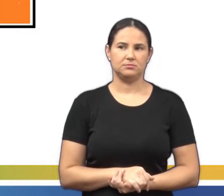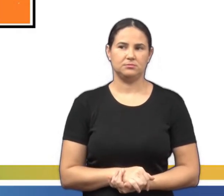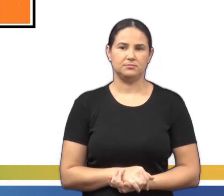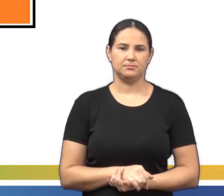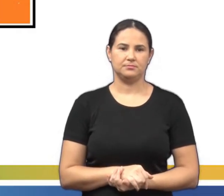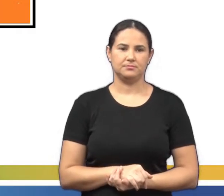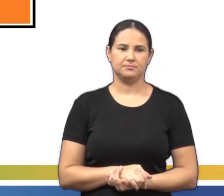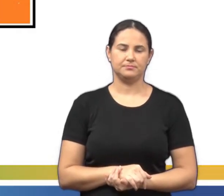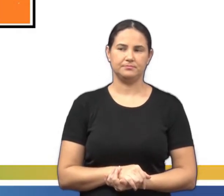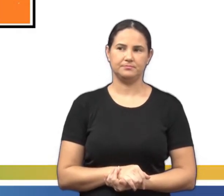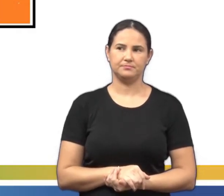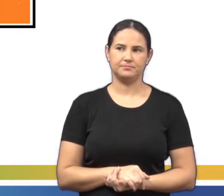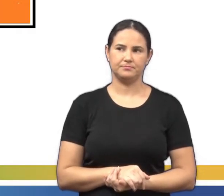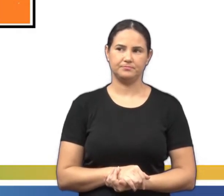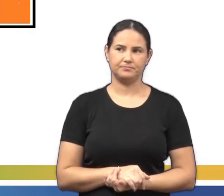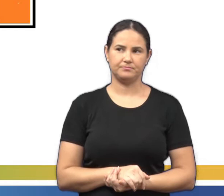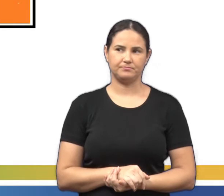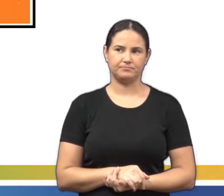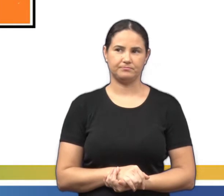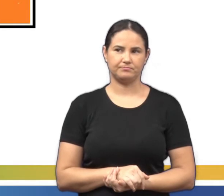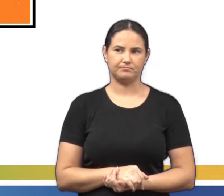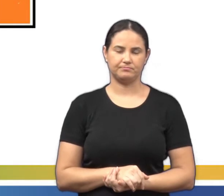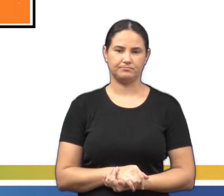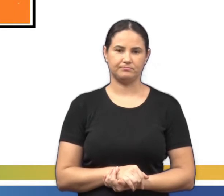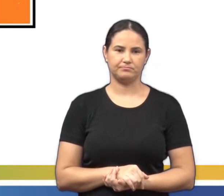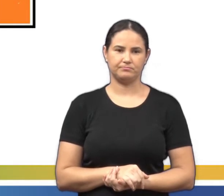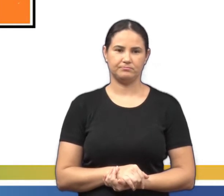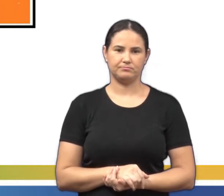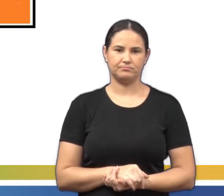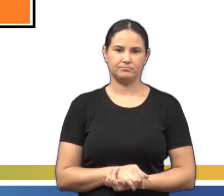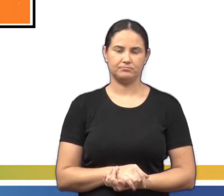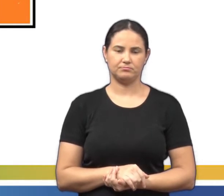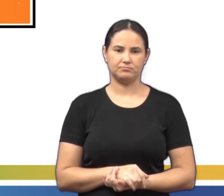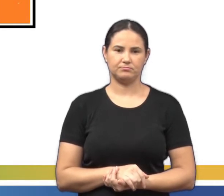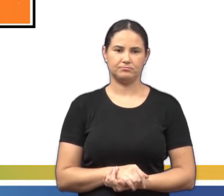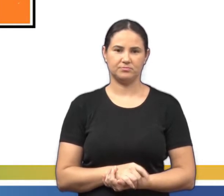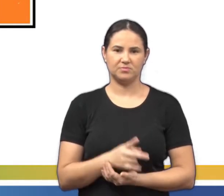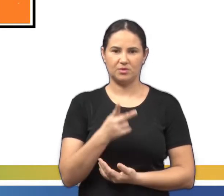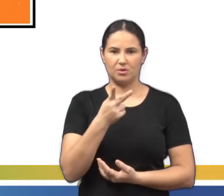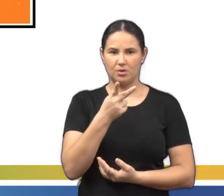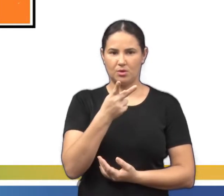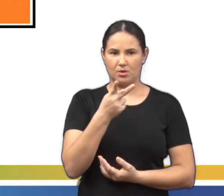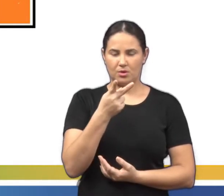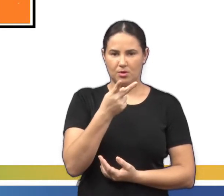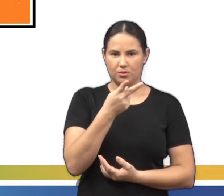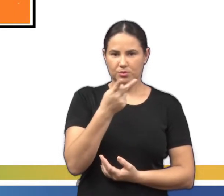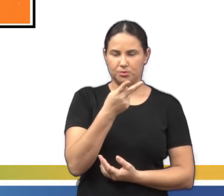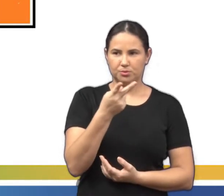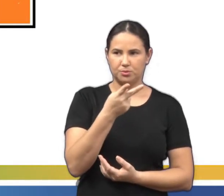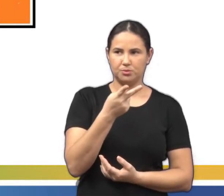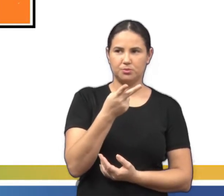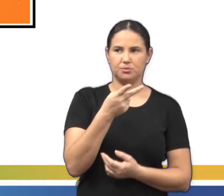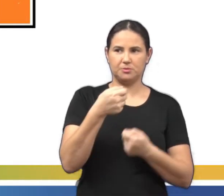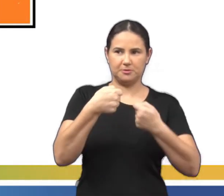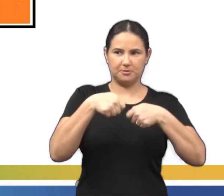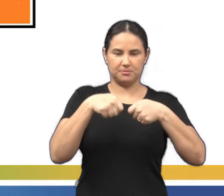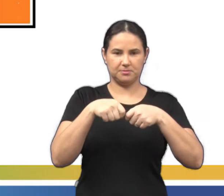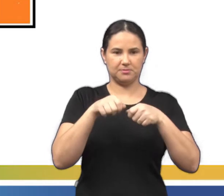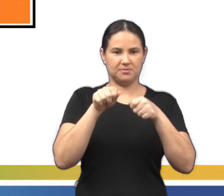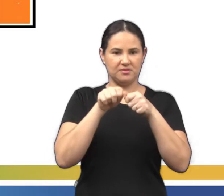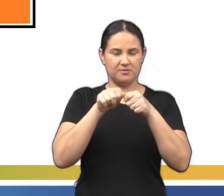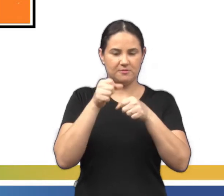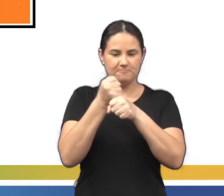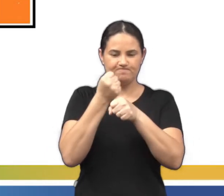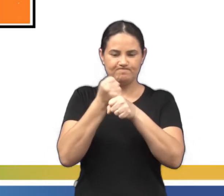Duas empreiteiras farão conjuntamente a pavimentação de uma estrada, cada uma trabalhando a partir de uma